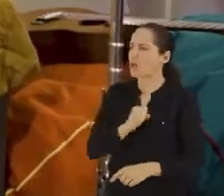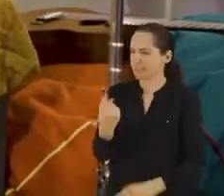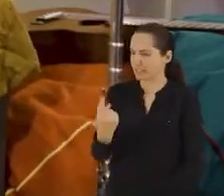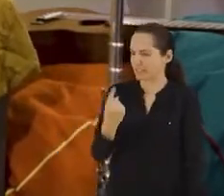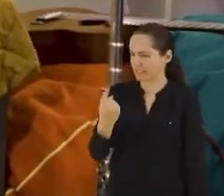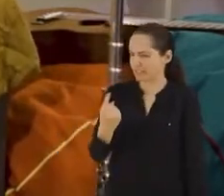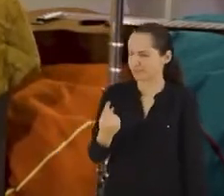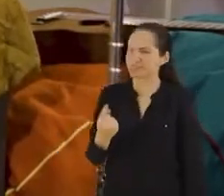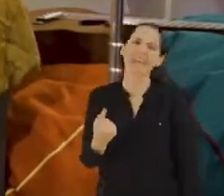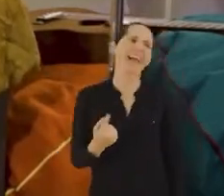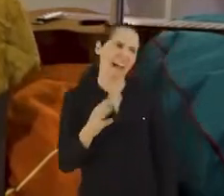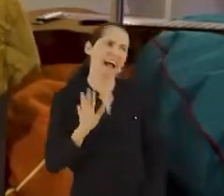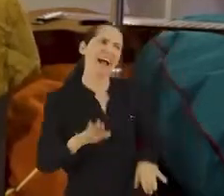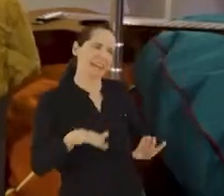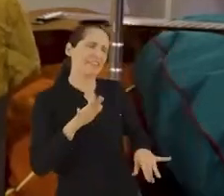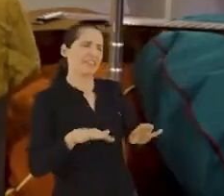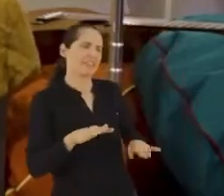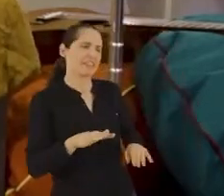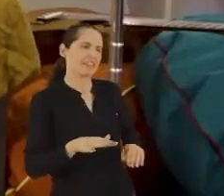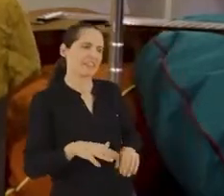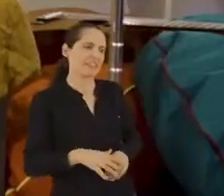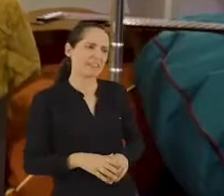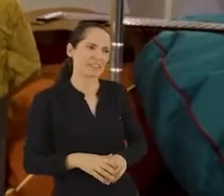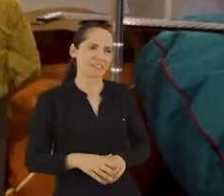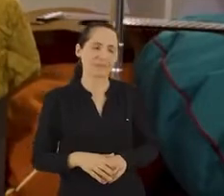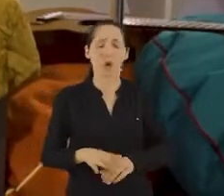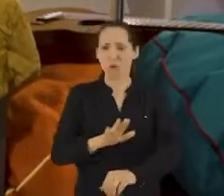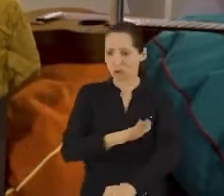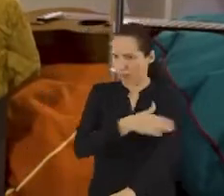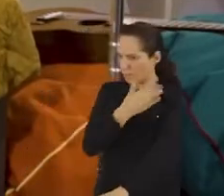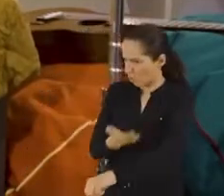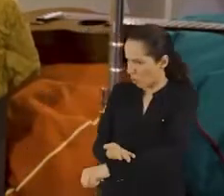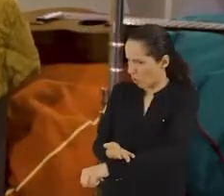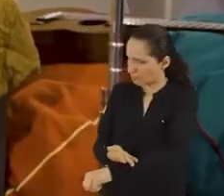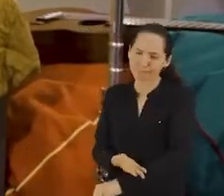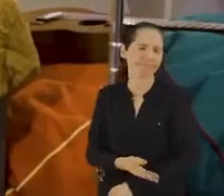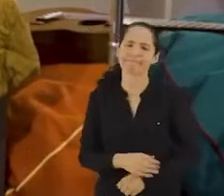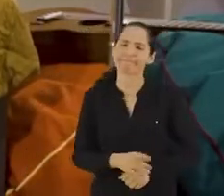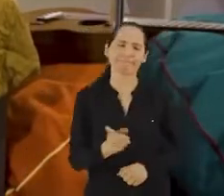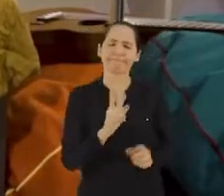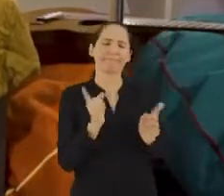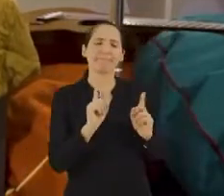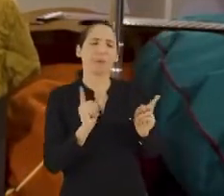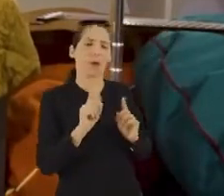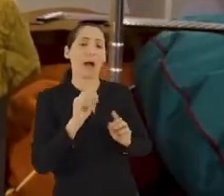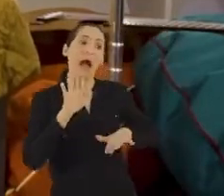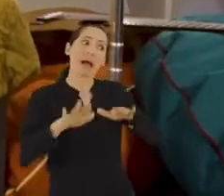vezes. É, às vezes é bom. Mas o tempo todo? Não, não. Só.